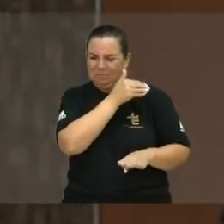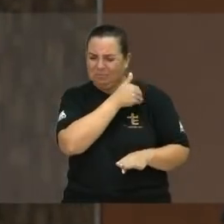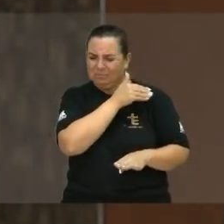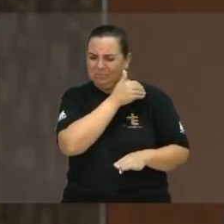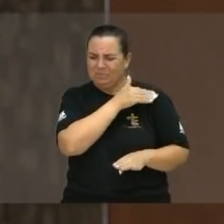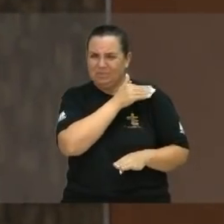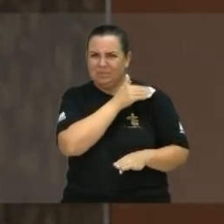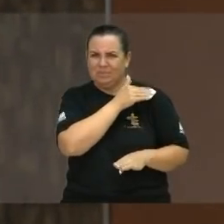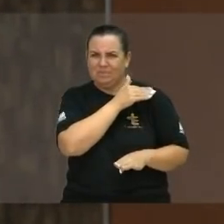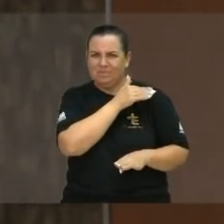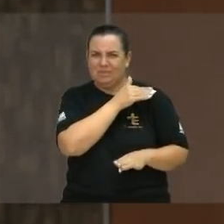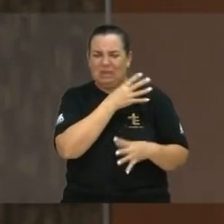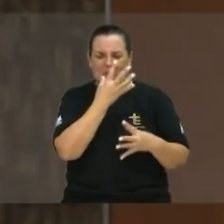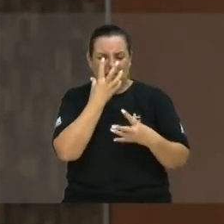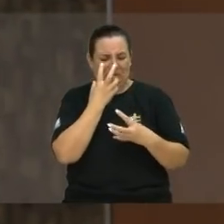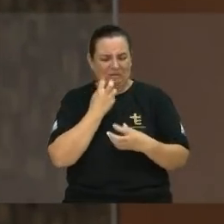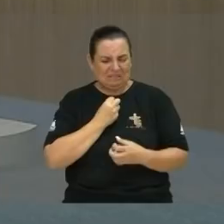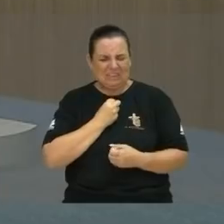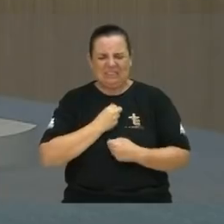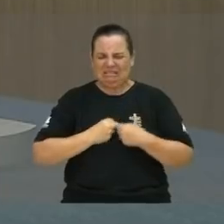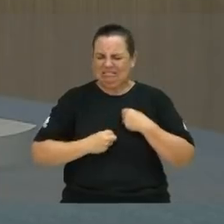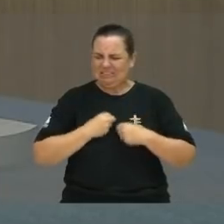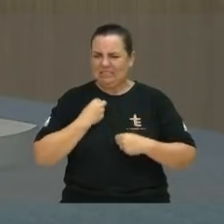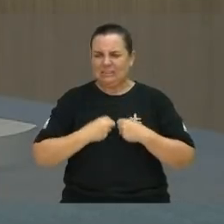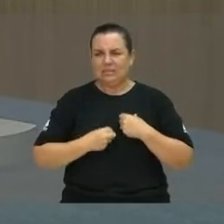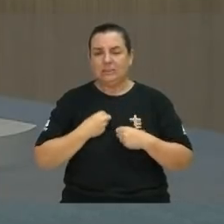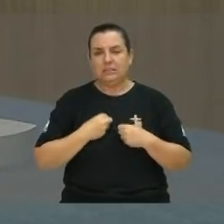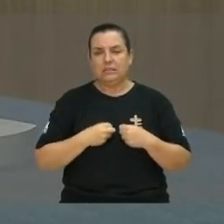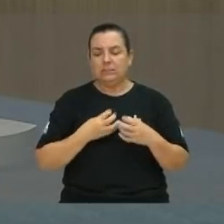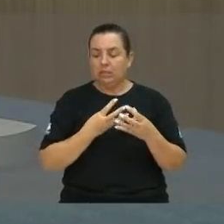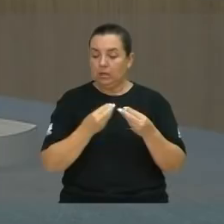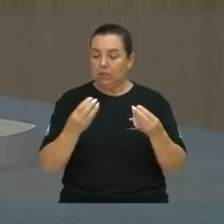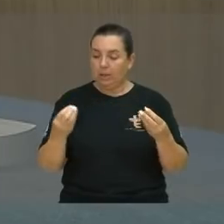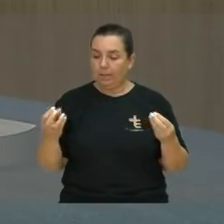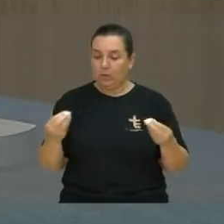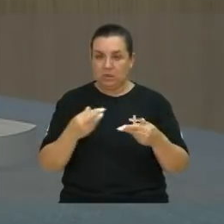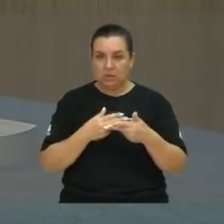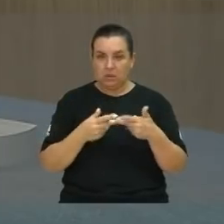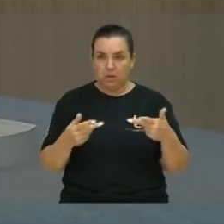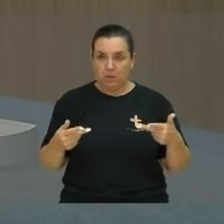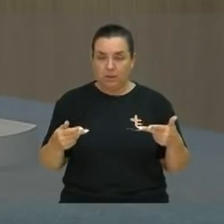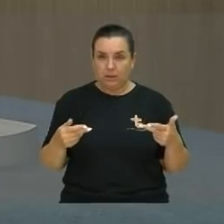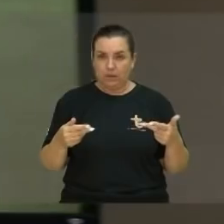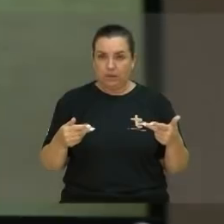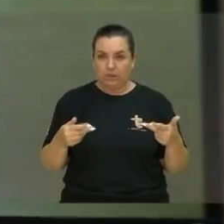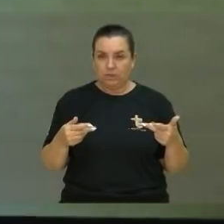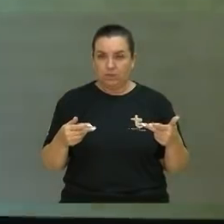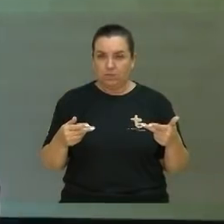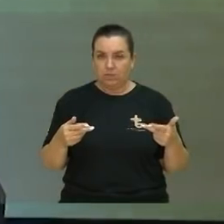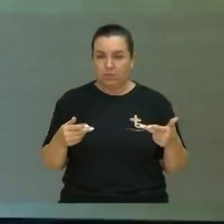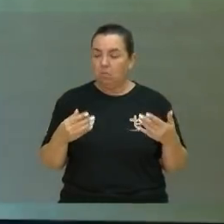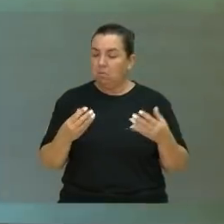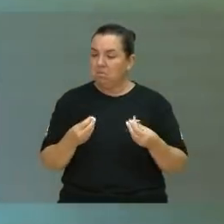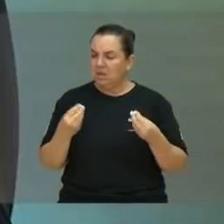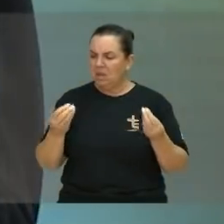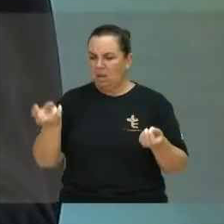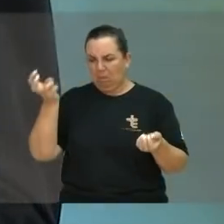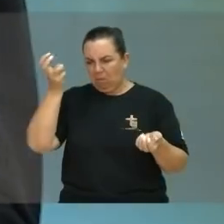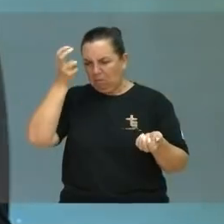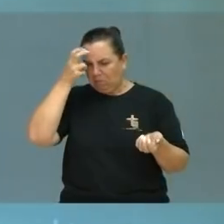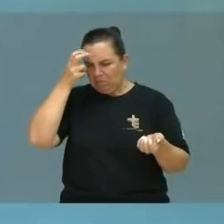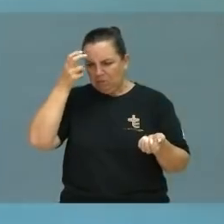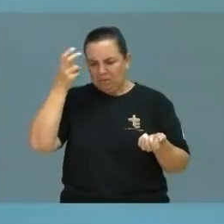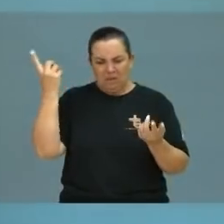ditando ódio de tantas contraposições uma espécie de cultura do